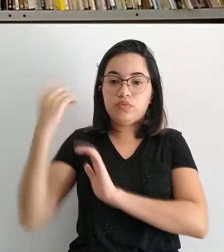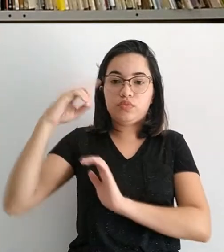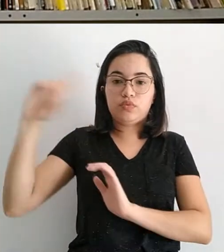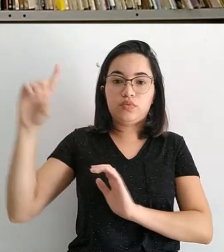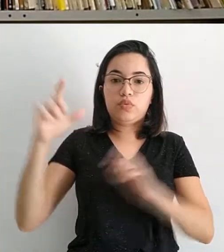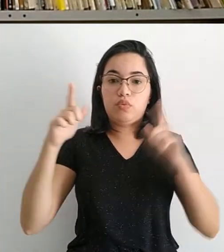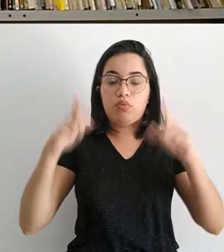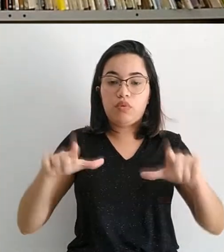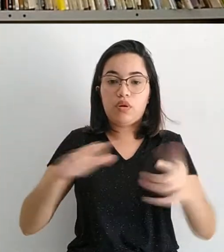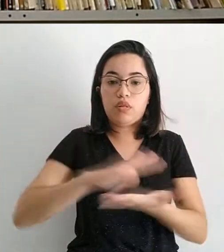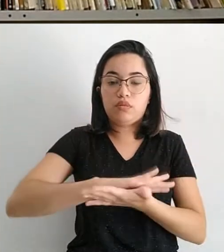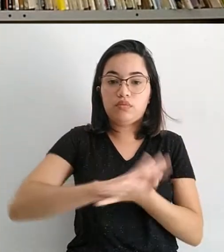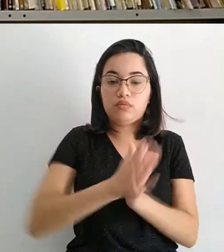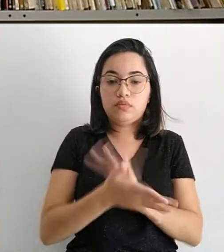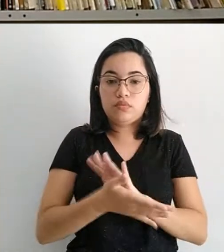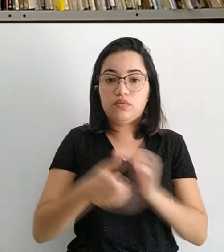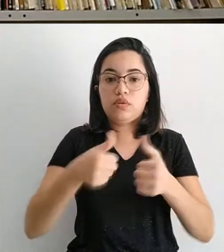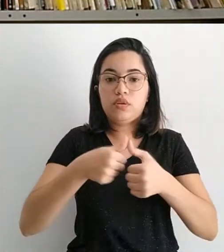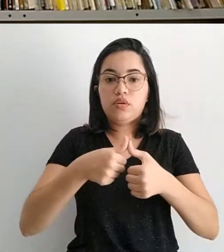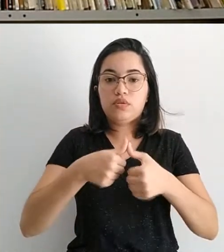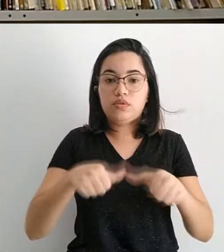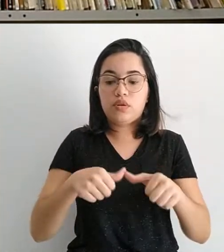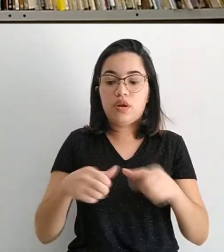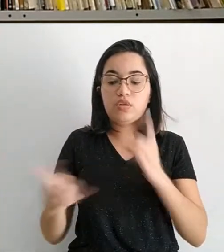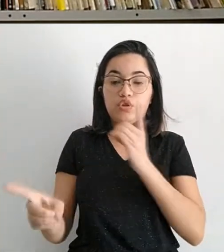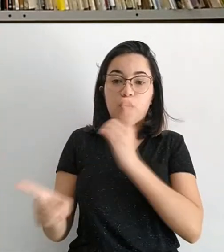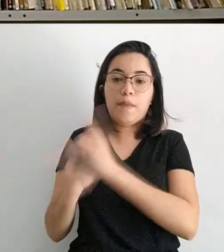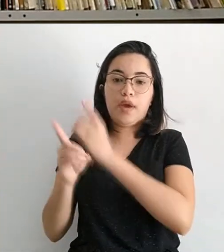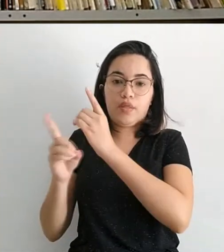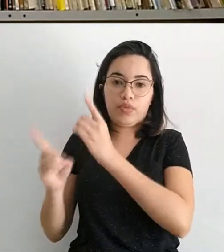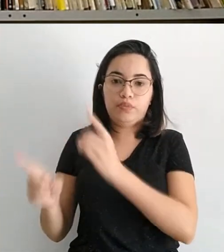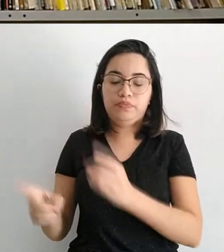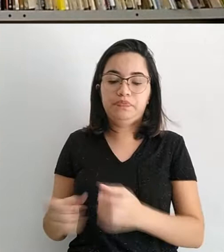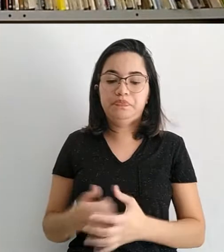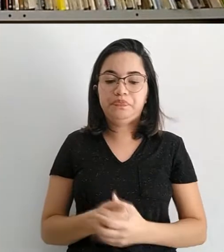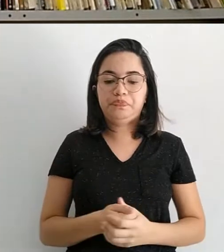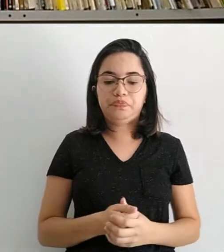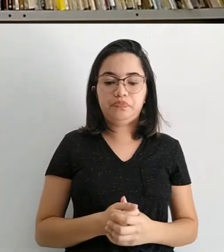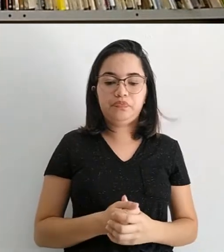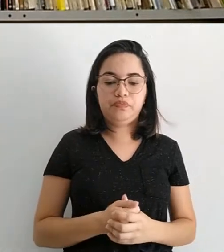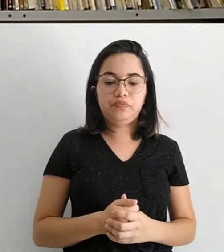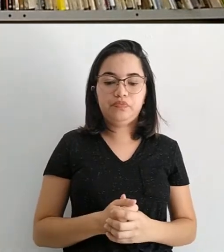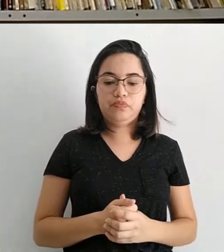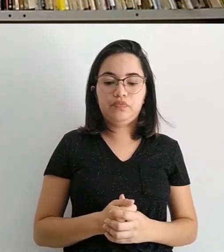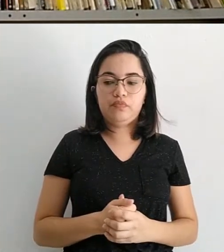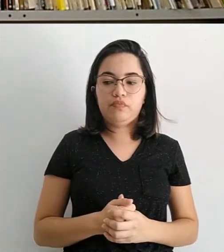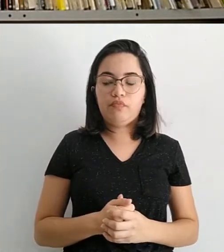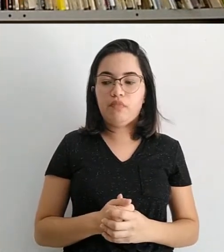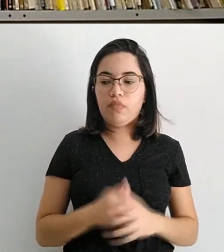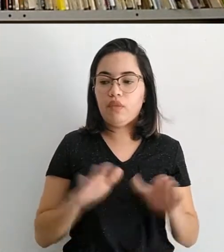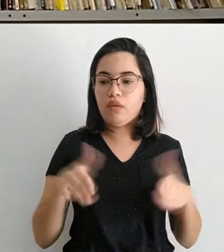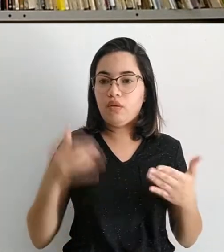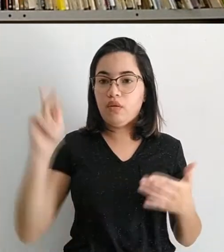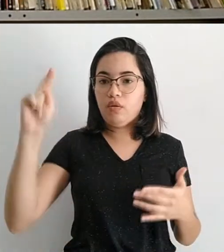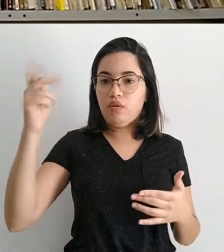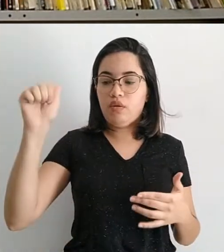o lugar da destruição está descoberto. Então, o Hades, Abdon,